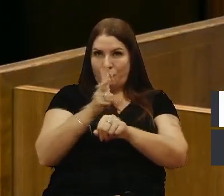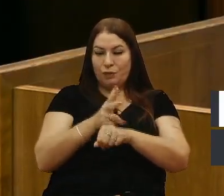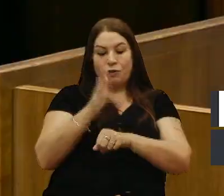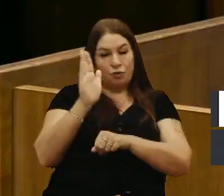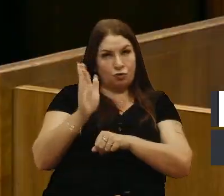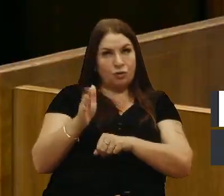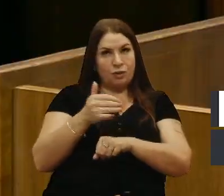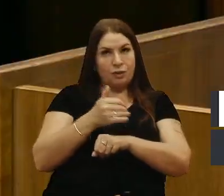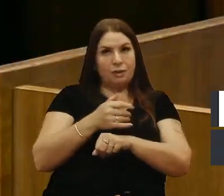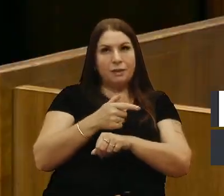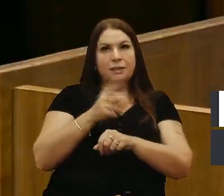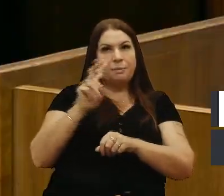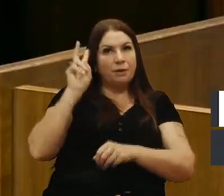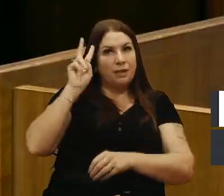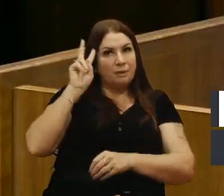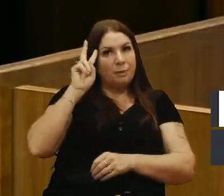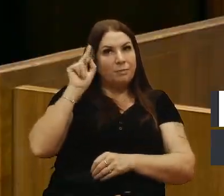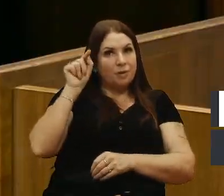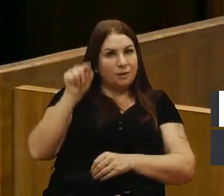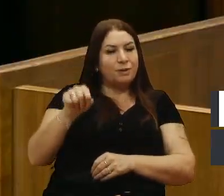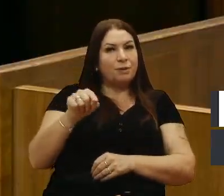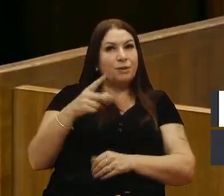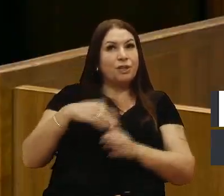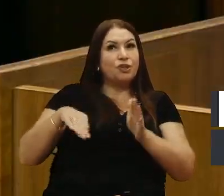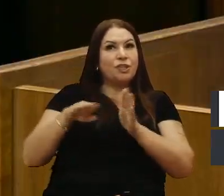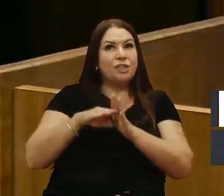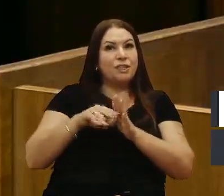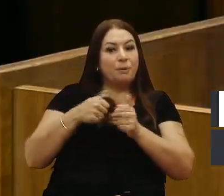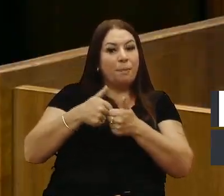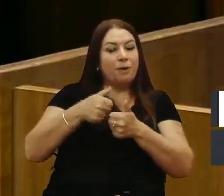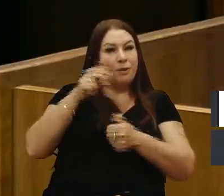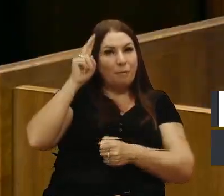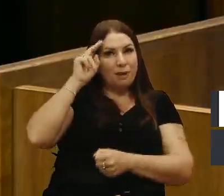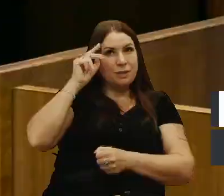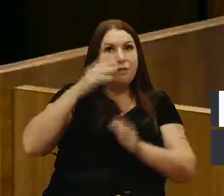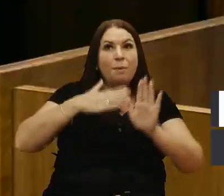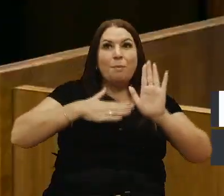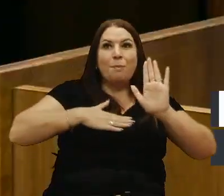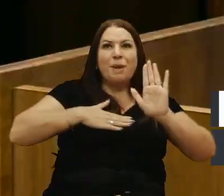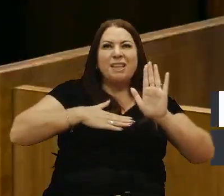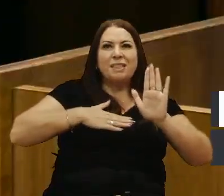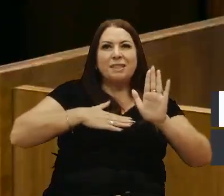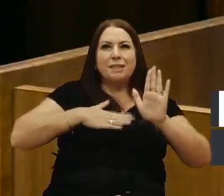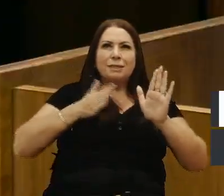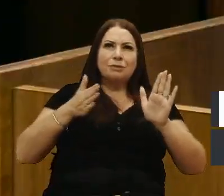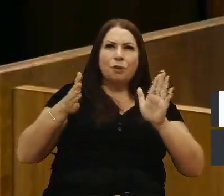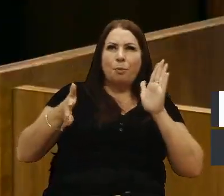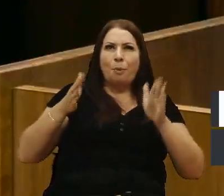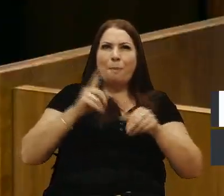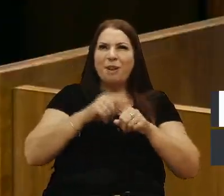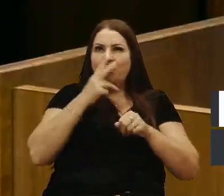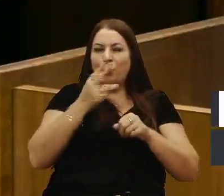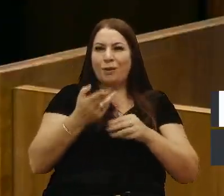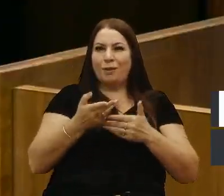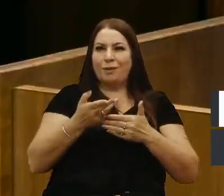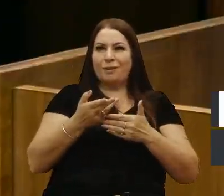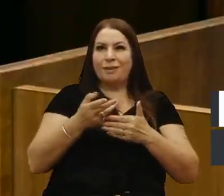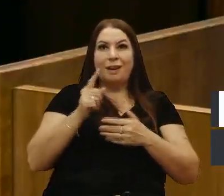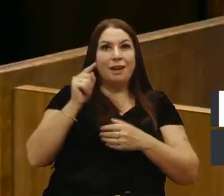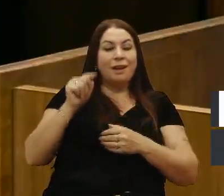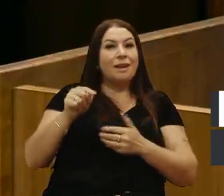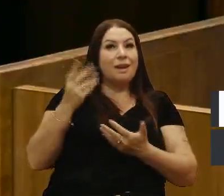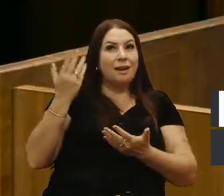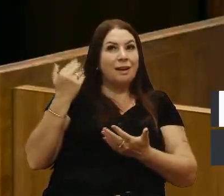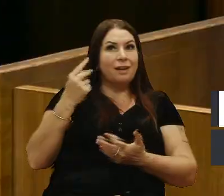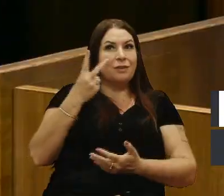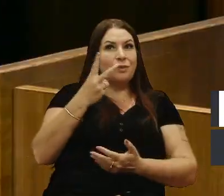passou, e eu sempre lembro da questão do castramóvel porque está chegando a Páscoa, e foi prometido bem num momento assim, só que era lá